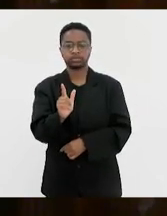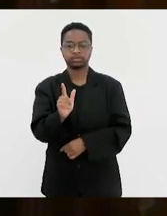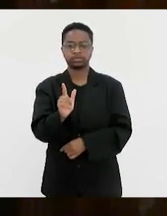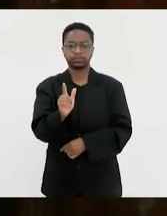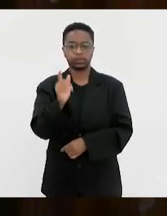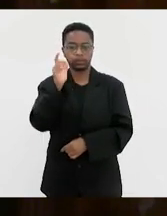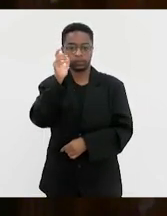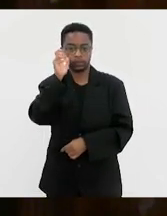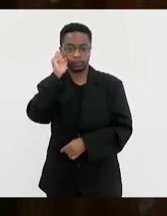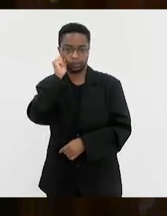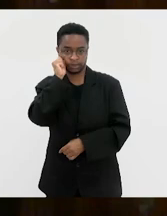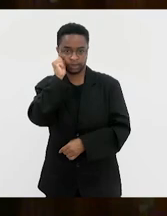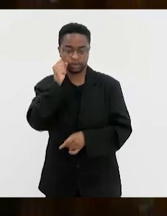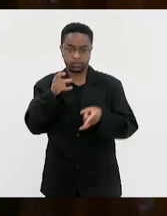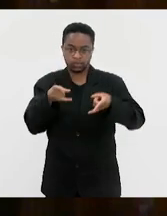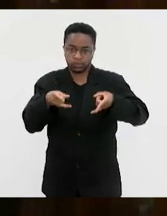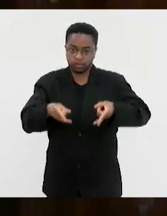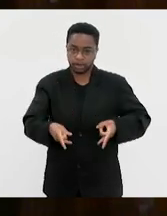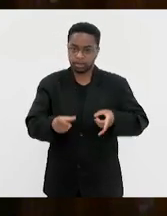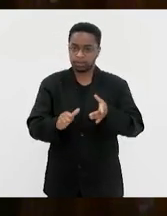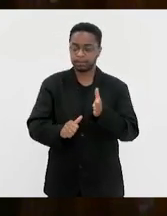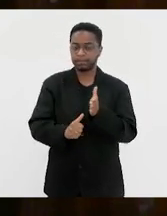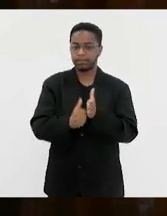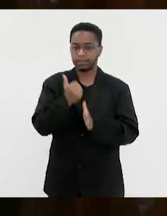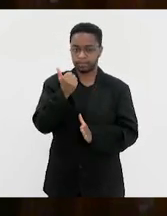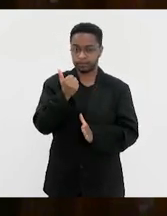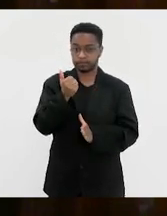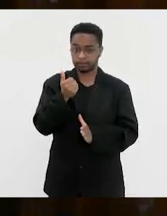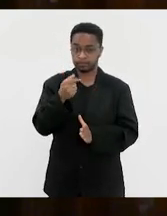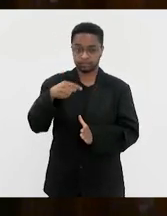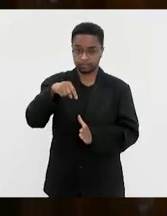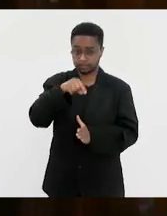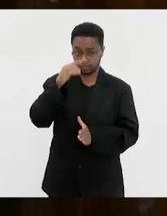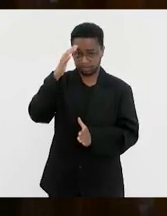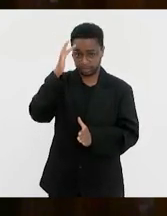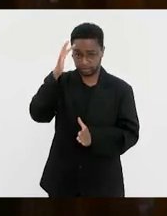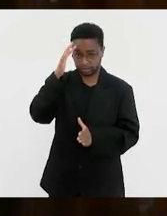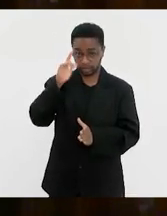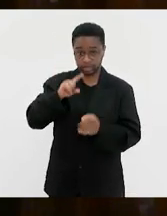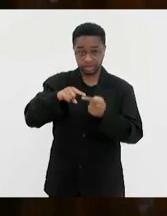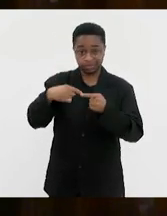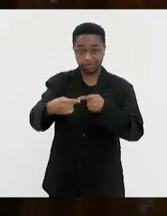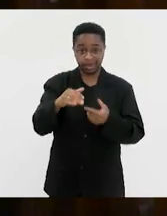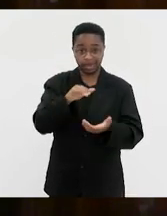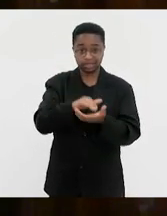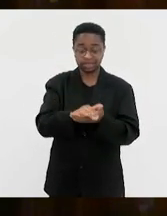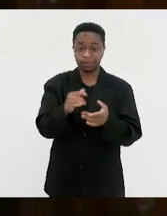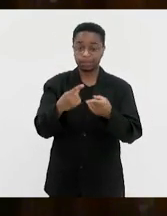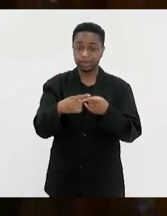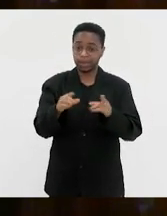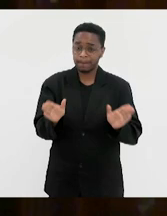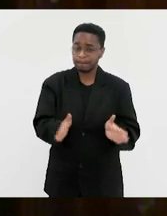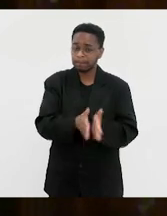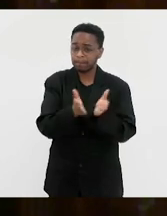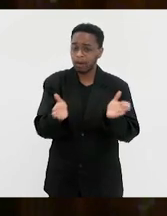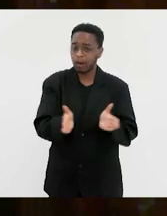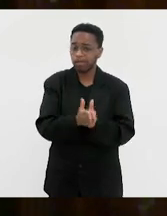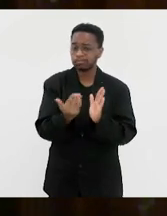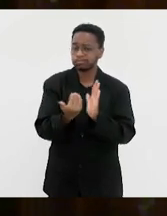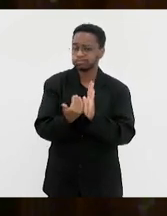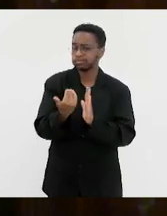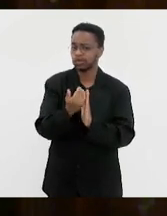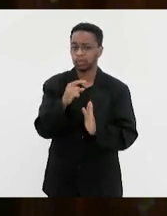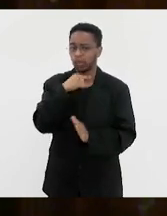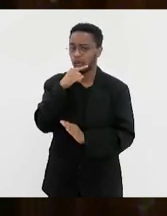dormir numa cama pela primeira vez, vejam vocês, quando ele estava casado, porque a pobreza não lhe permitia nem isso, dormir